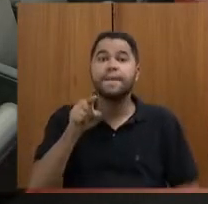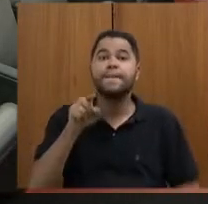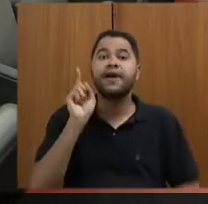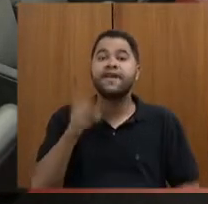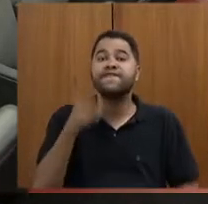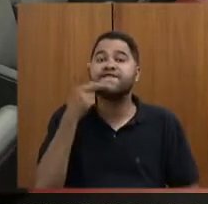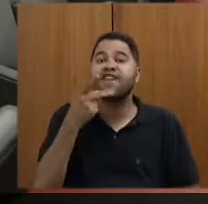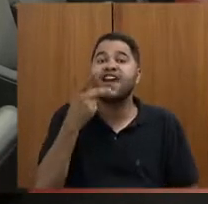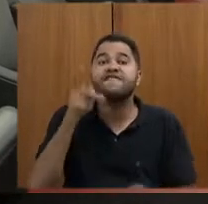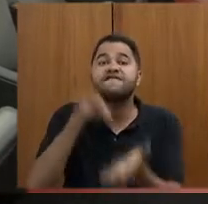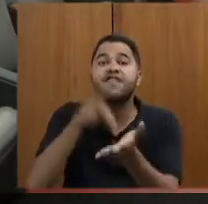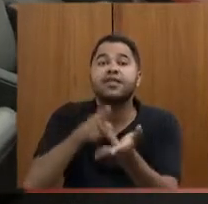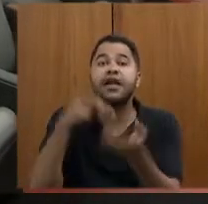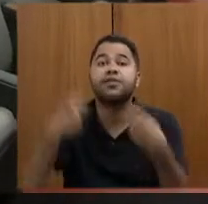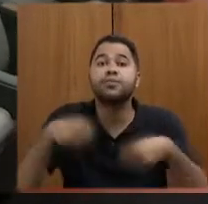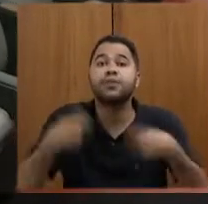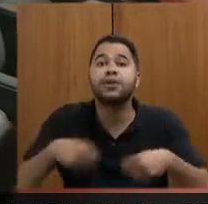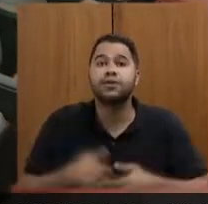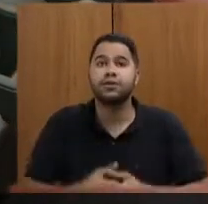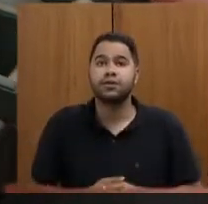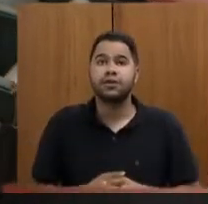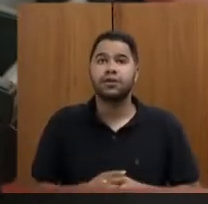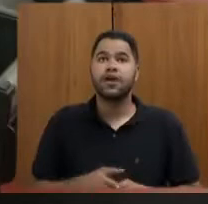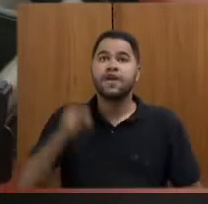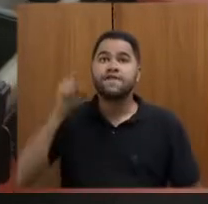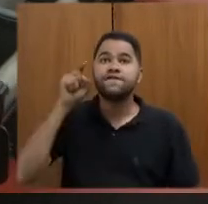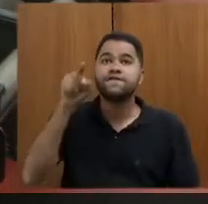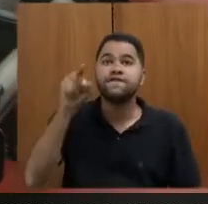passar a falar a verdade. Solange...